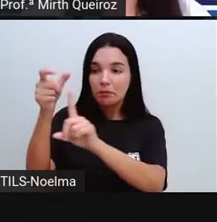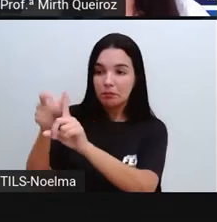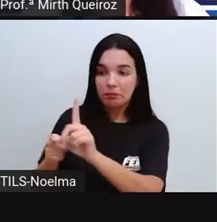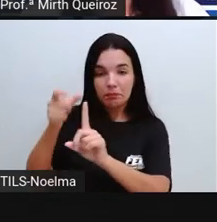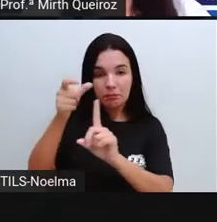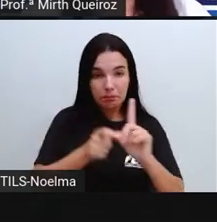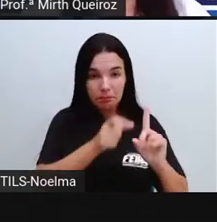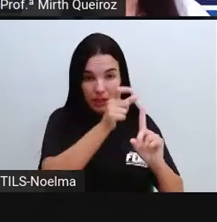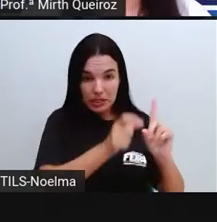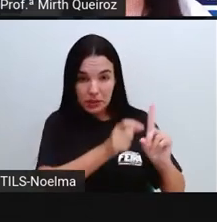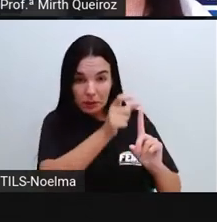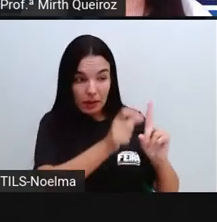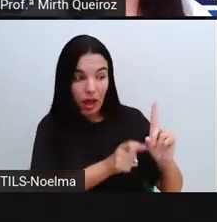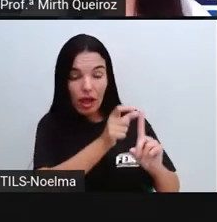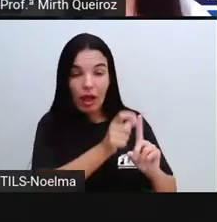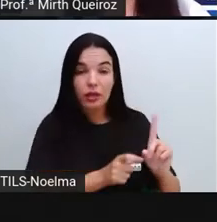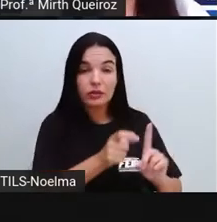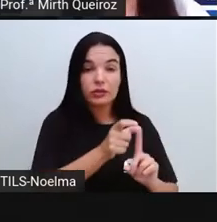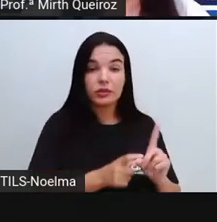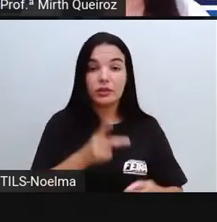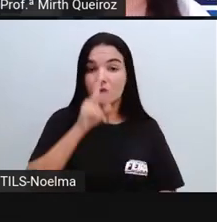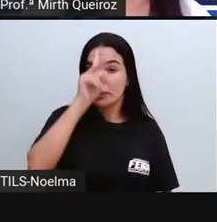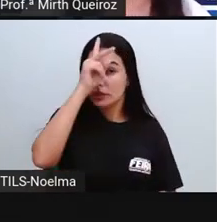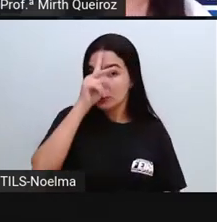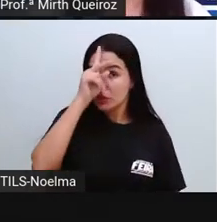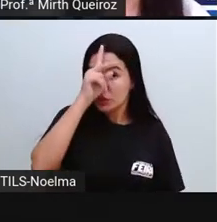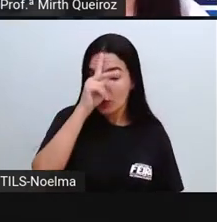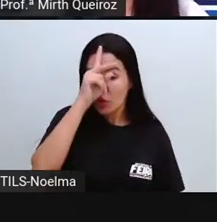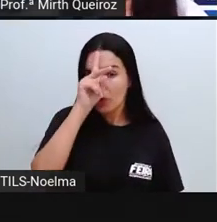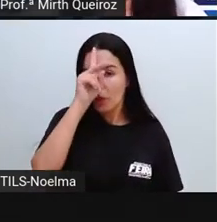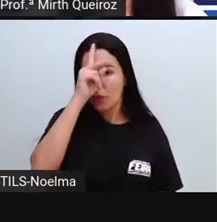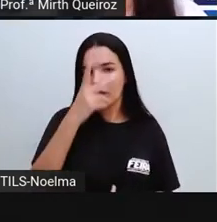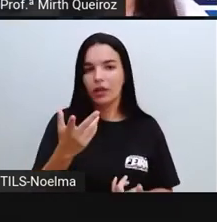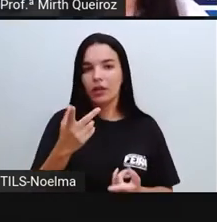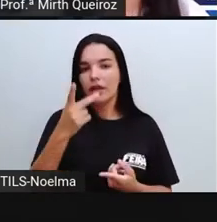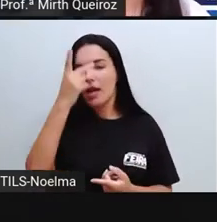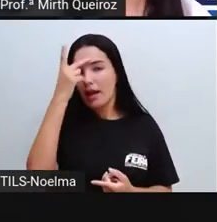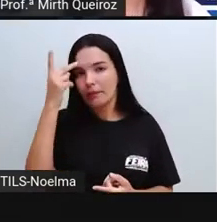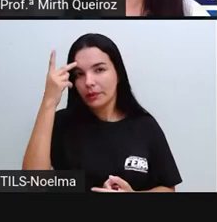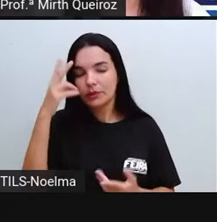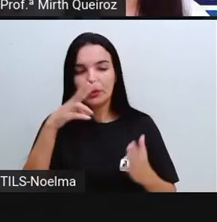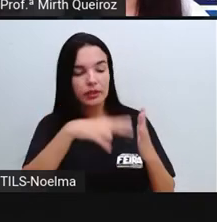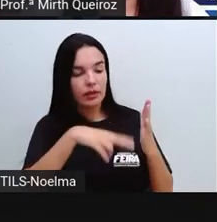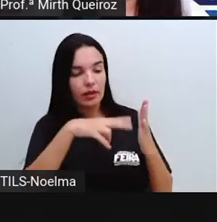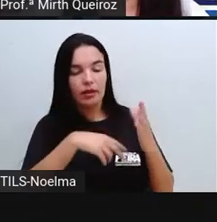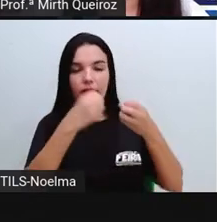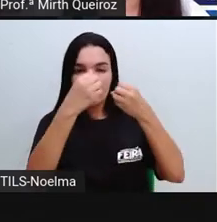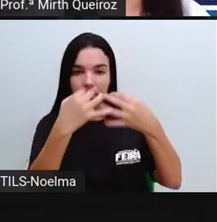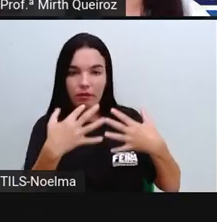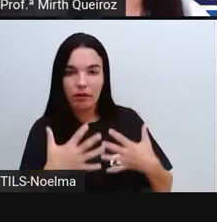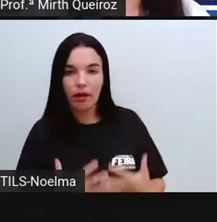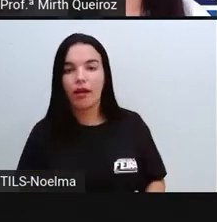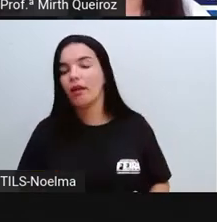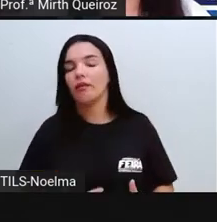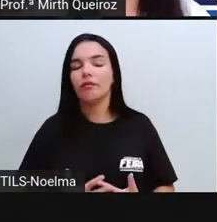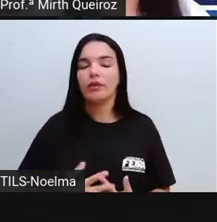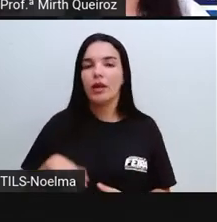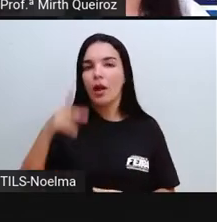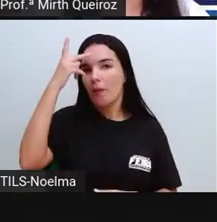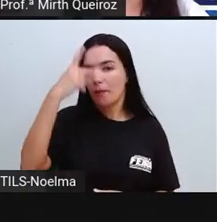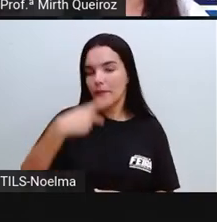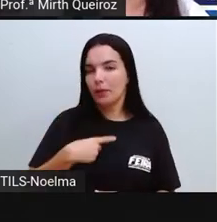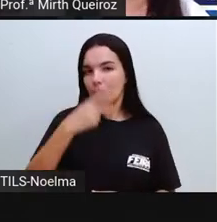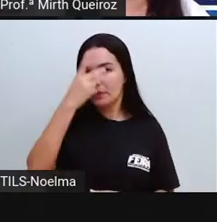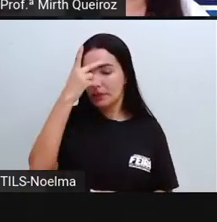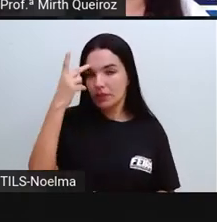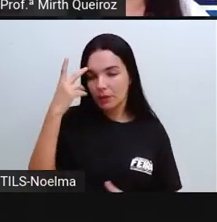da tipologia narrativa, então nós vamos ter personagens, nós vamos ter o enredo, nós vamos ter o narrador, que é o próprio personagem,